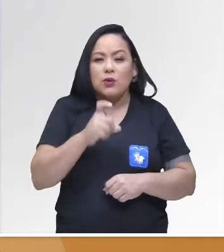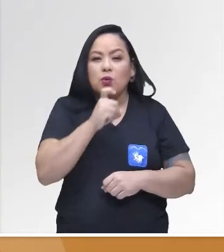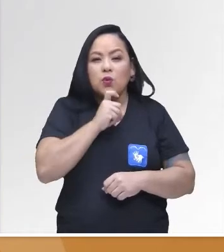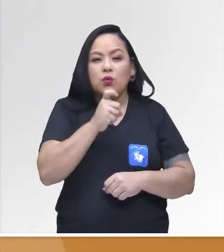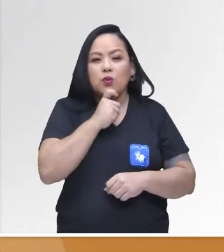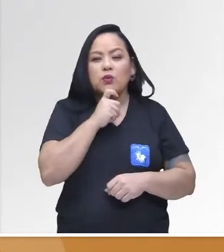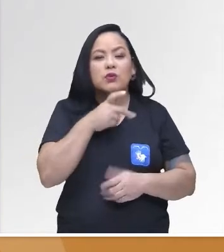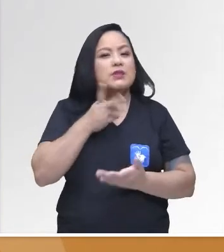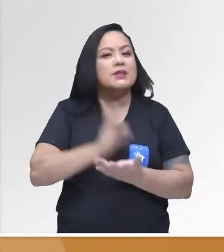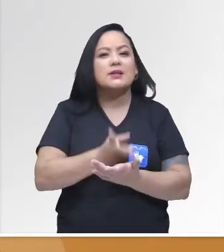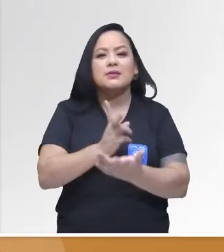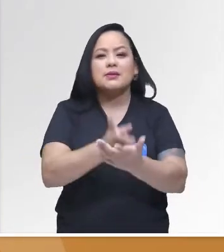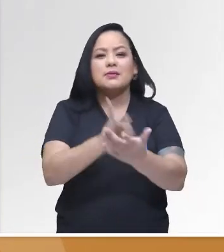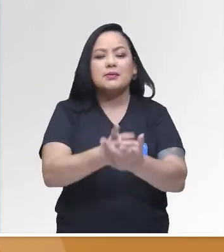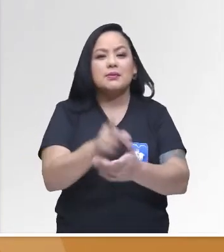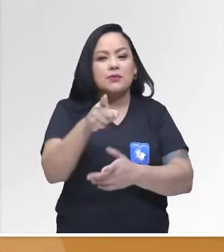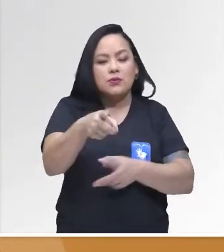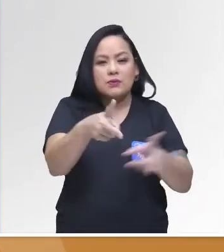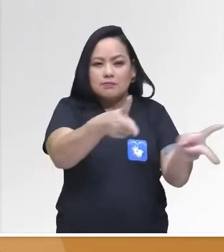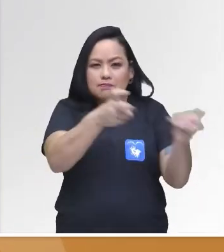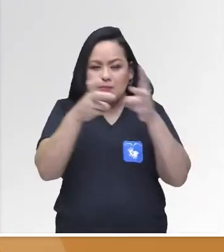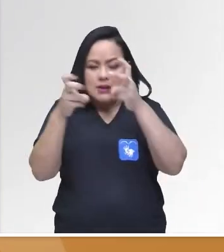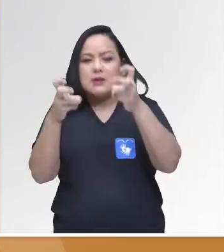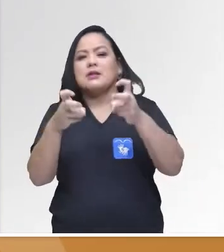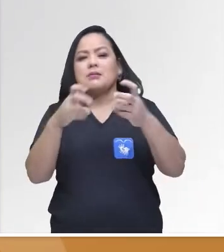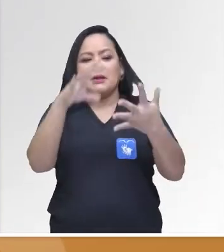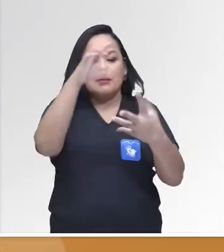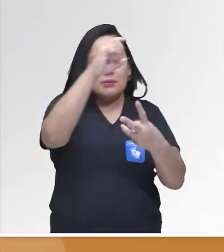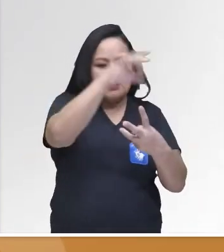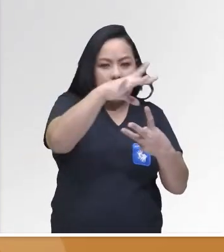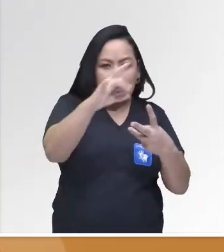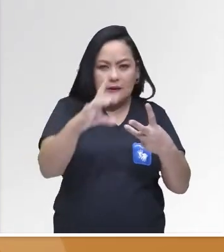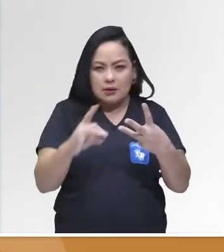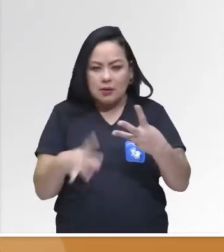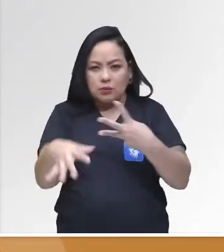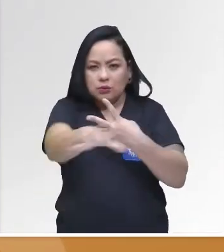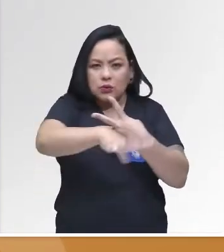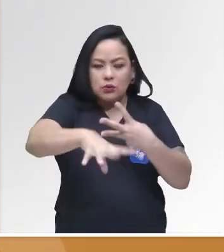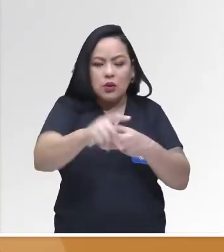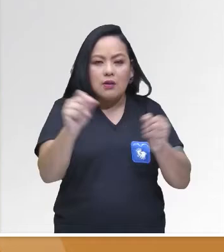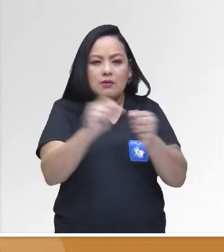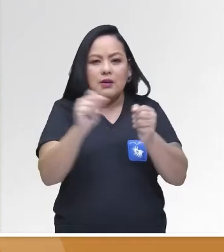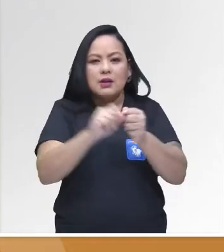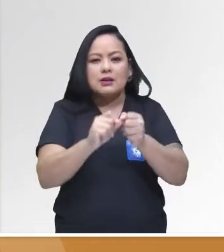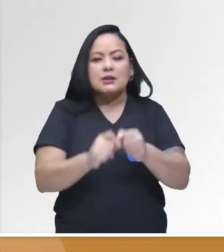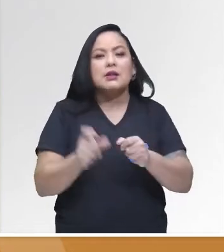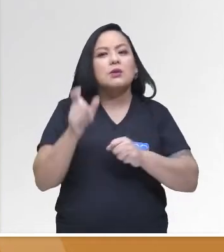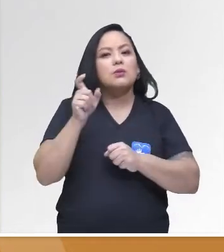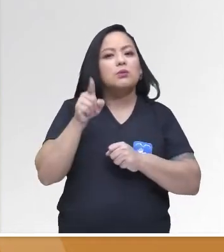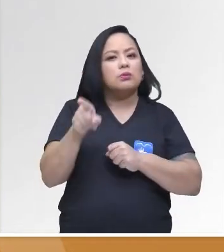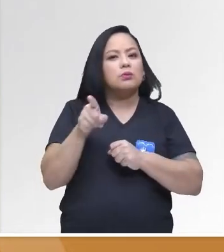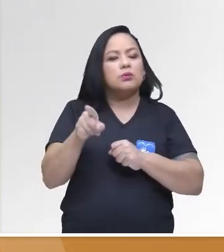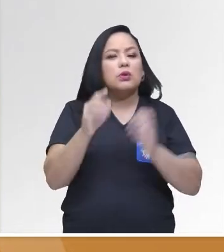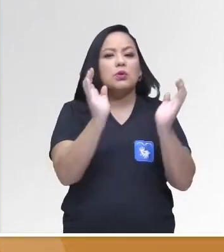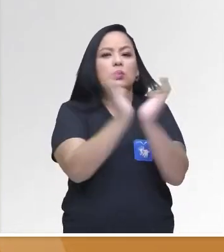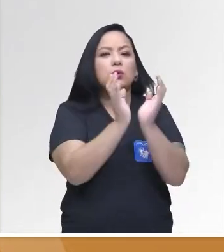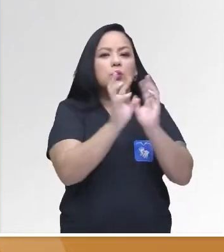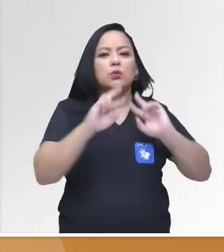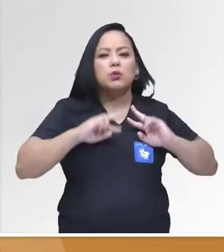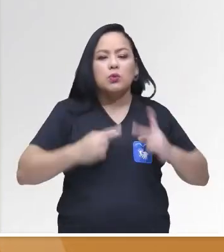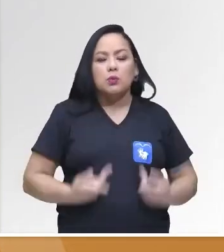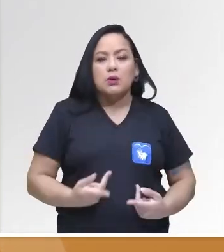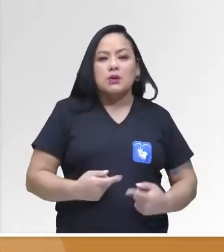o tempo todo. Percebam que cada um desses meios faz com que aquele grupamento humano,